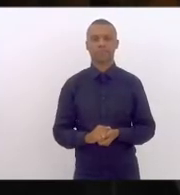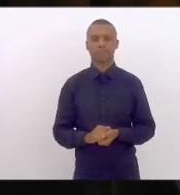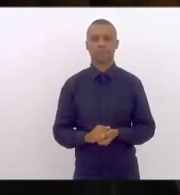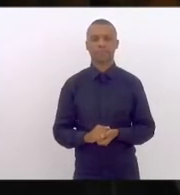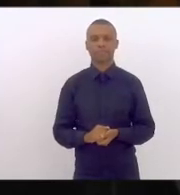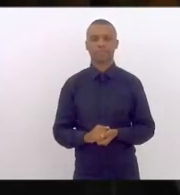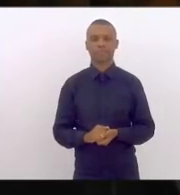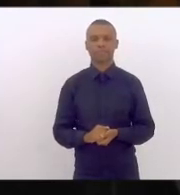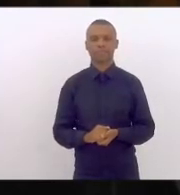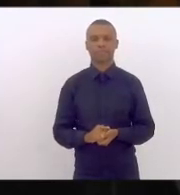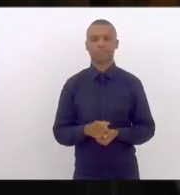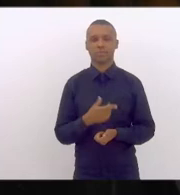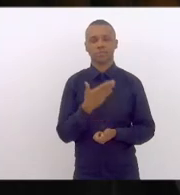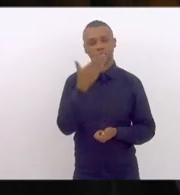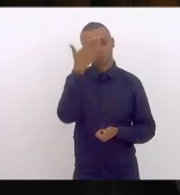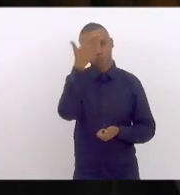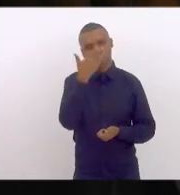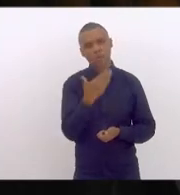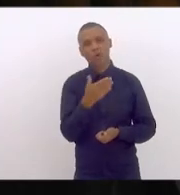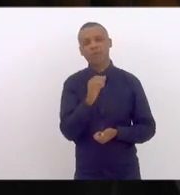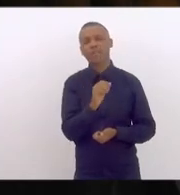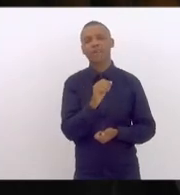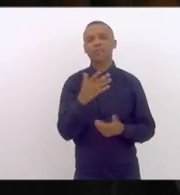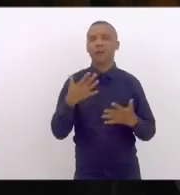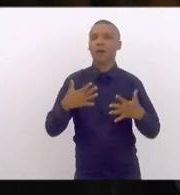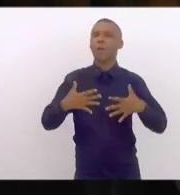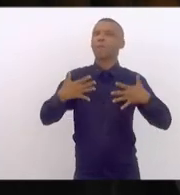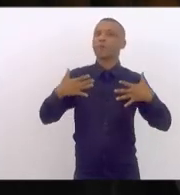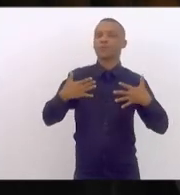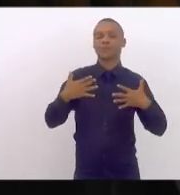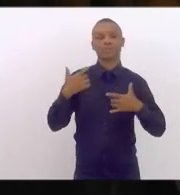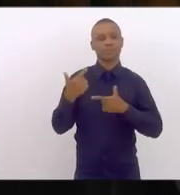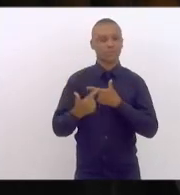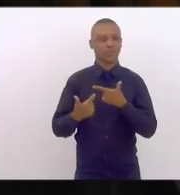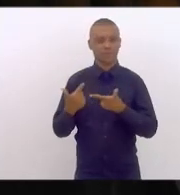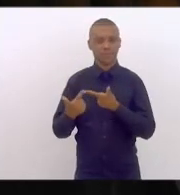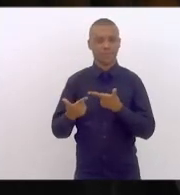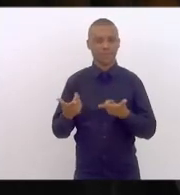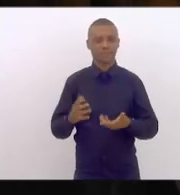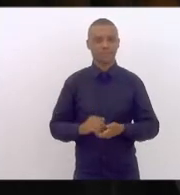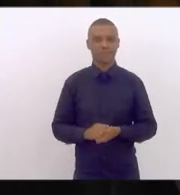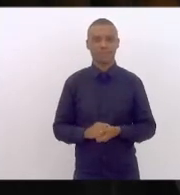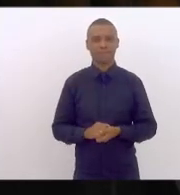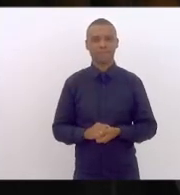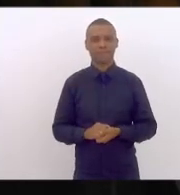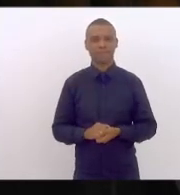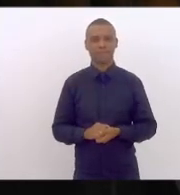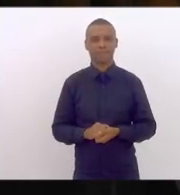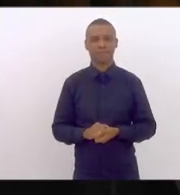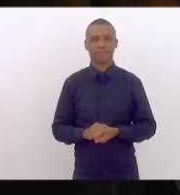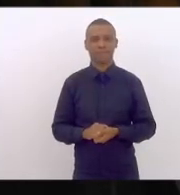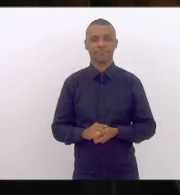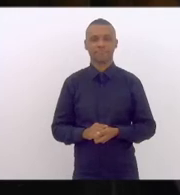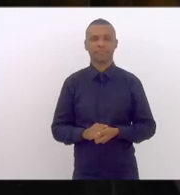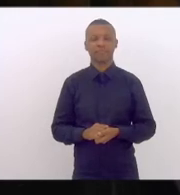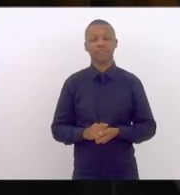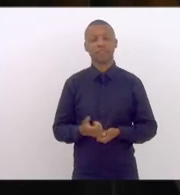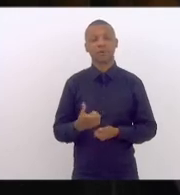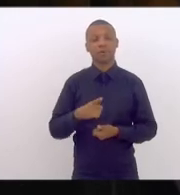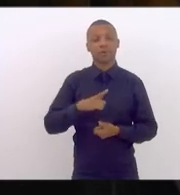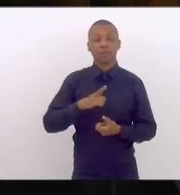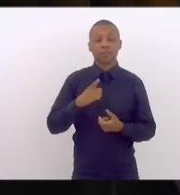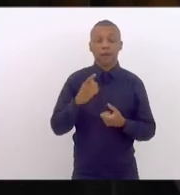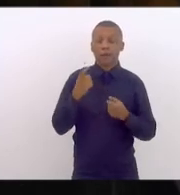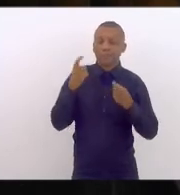nos dá uma uma motivação para trabalhar e eu vejo com preocupação